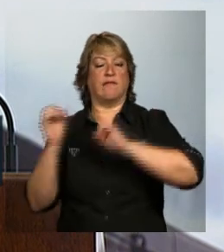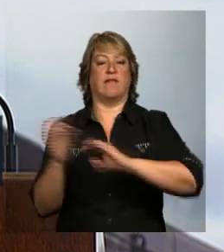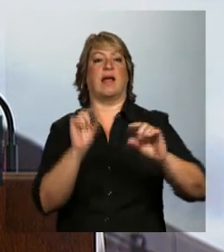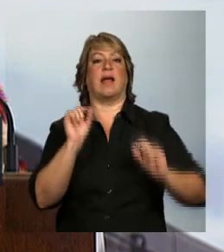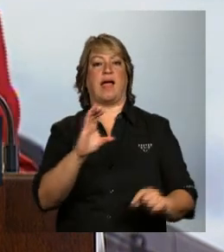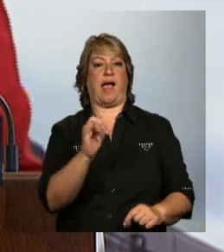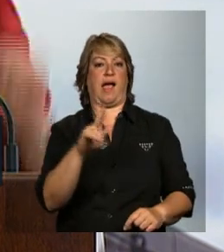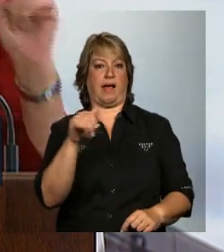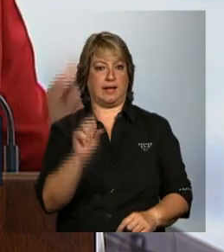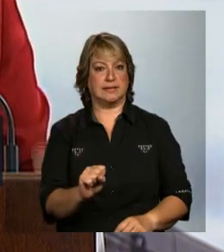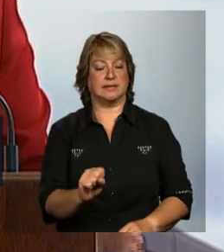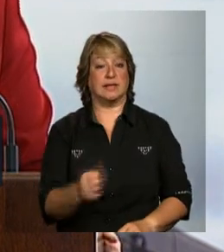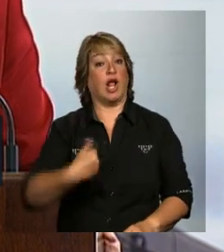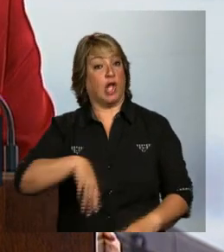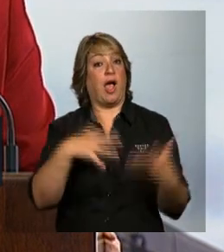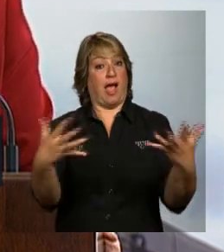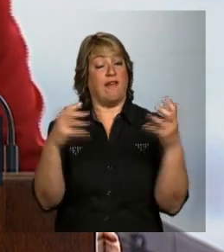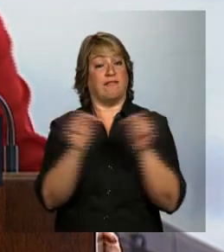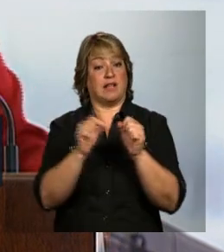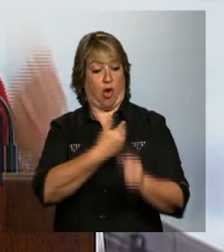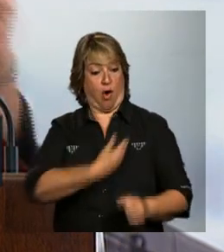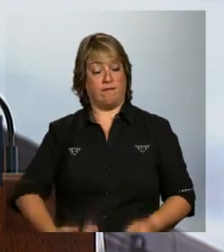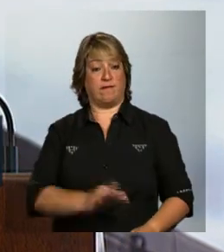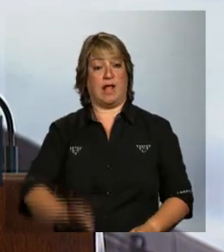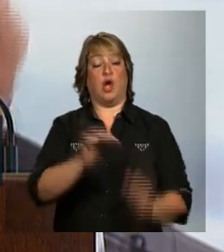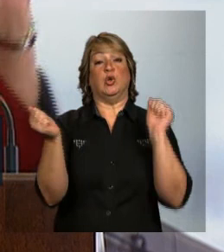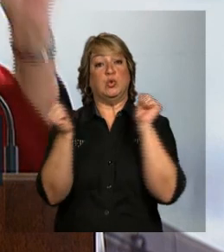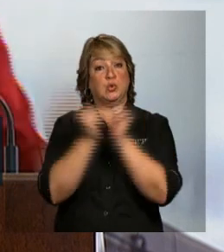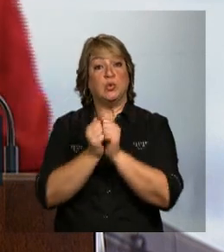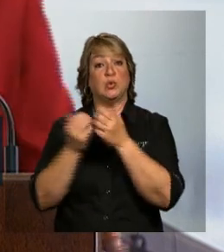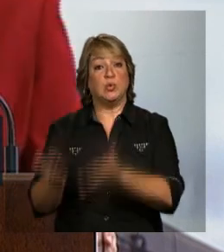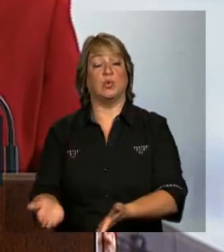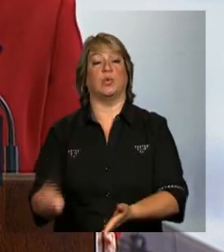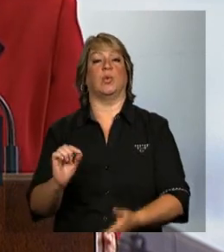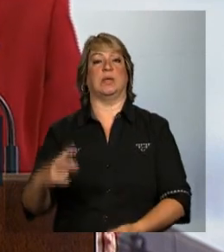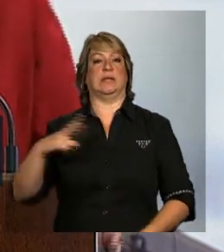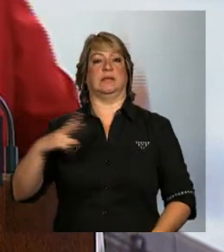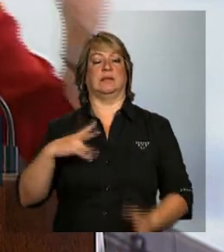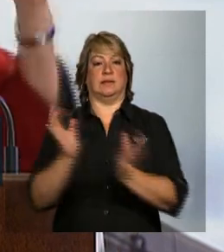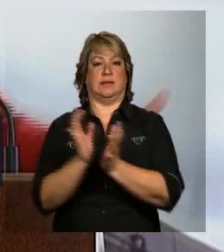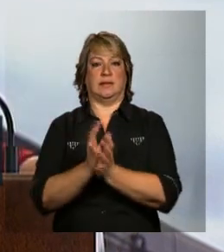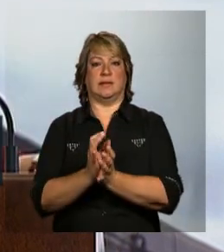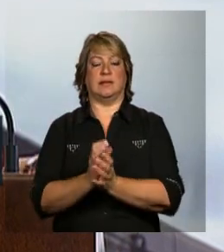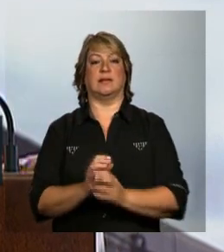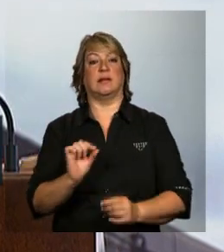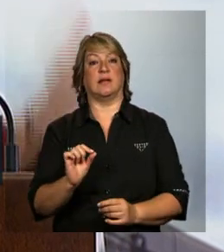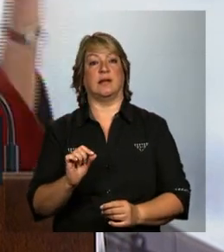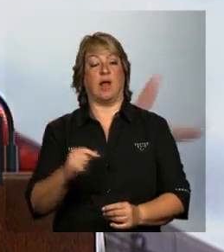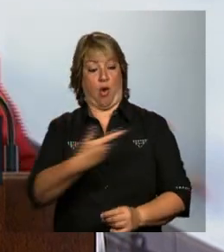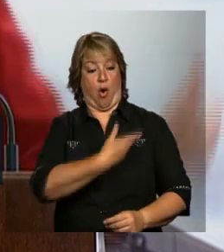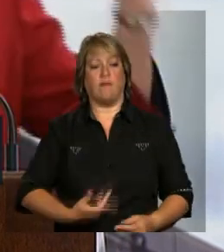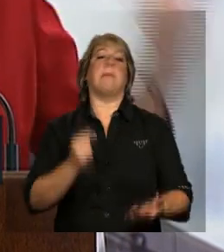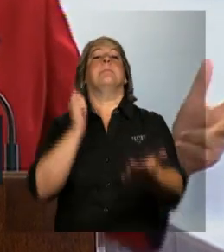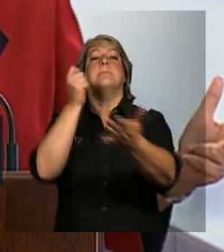pretendemos fazer ela junto com setor privado é o governo contratando e a construção